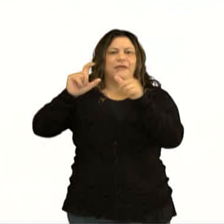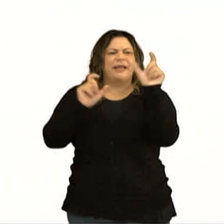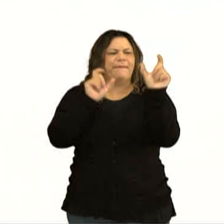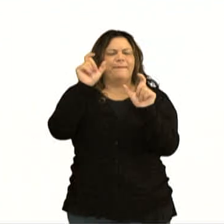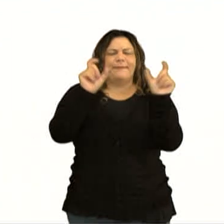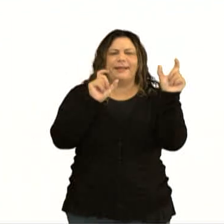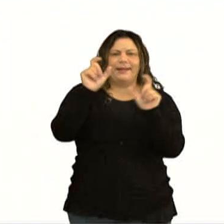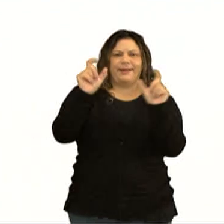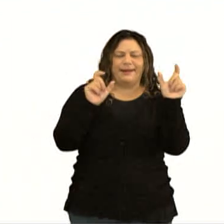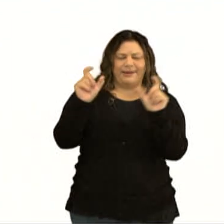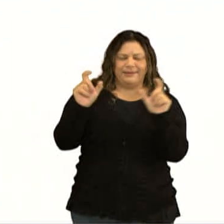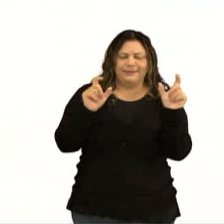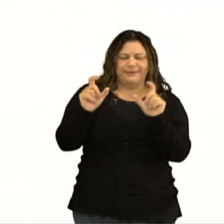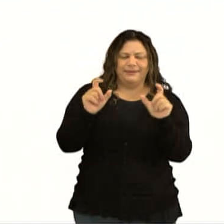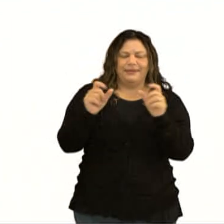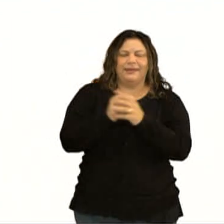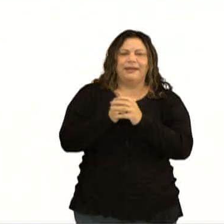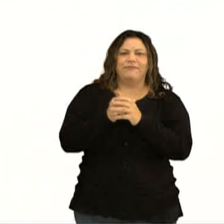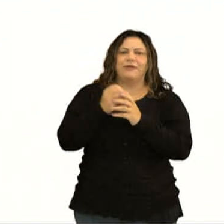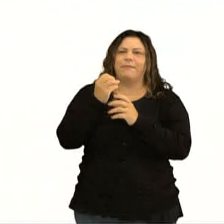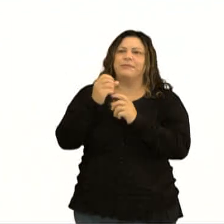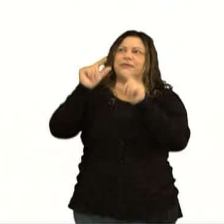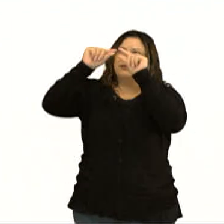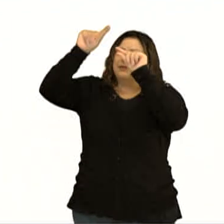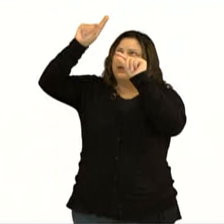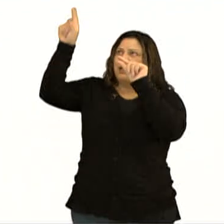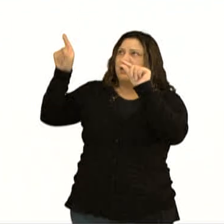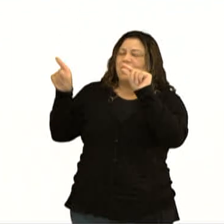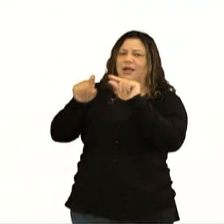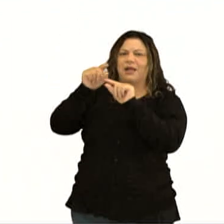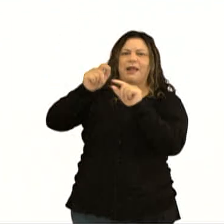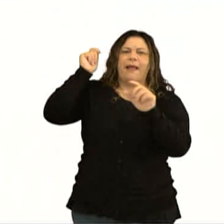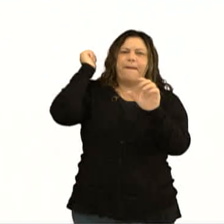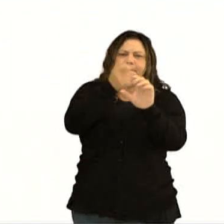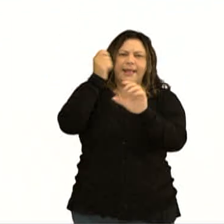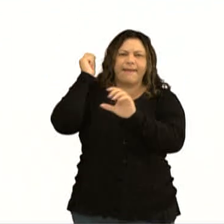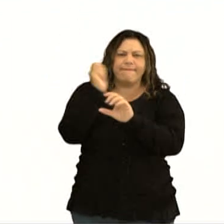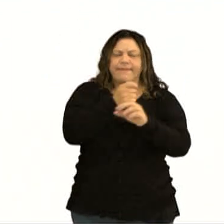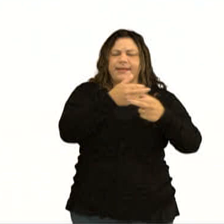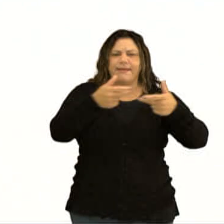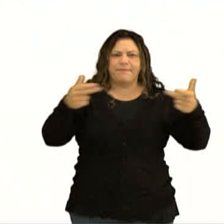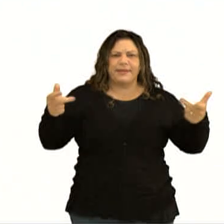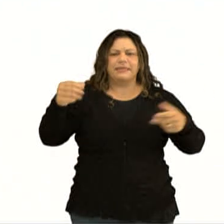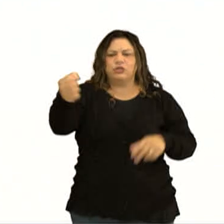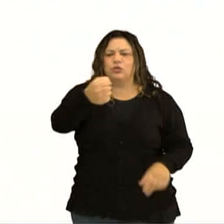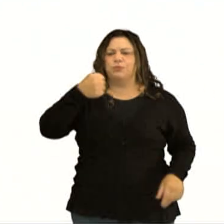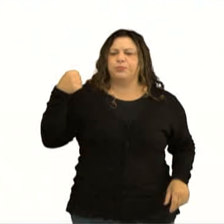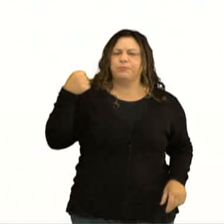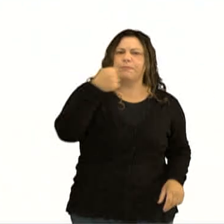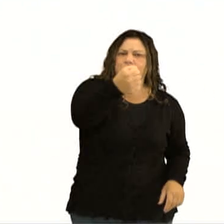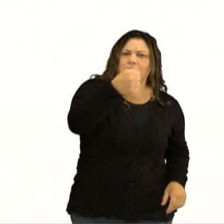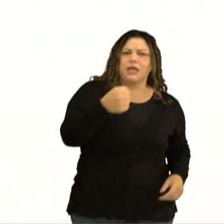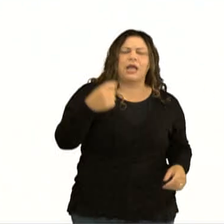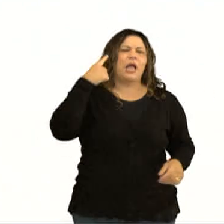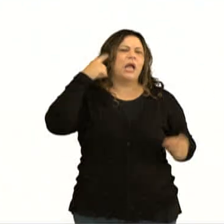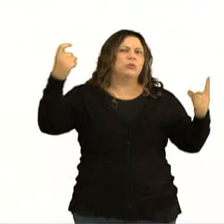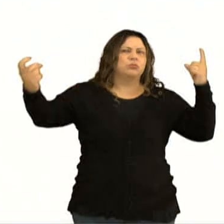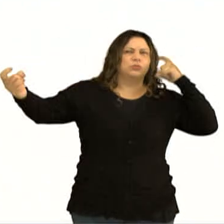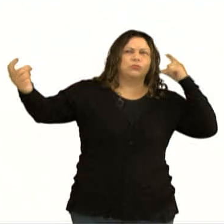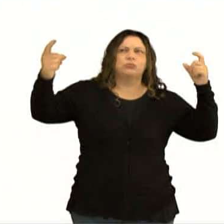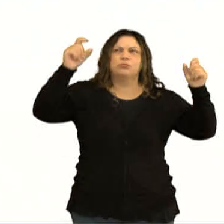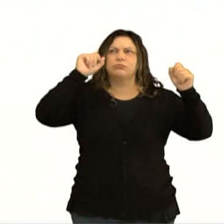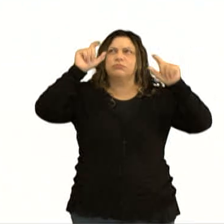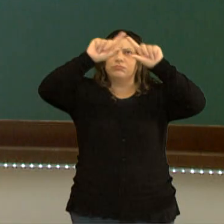imitam sons produzidos por animais, por batidas, por portas, por relógio, como temos aqui.